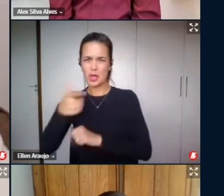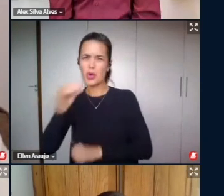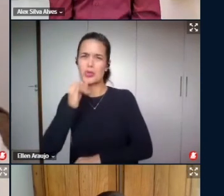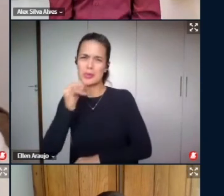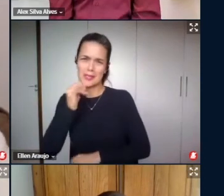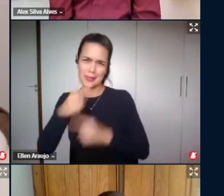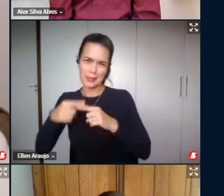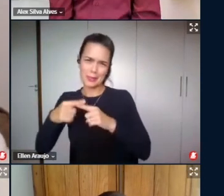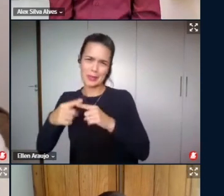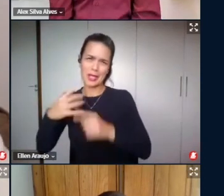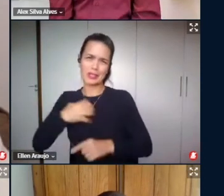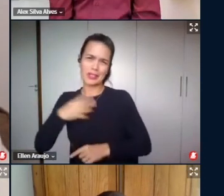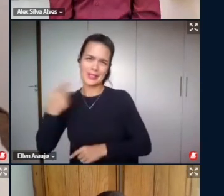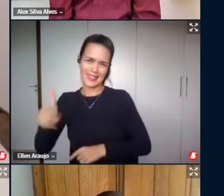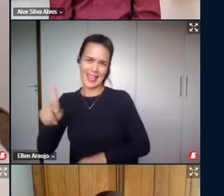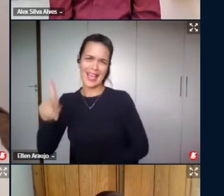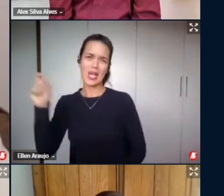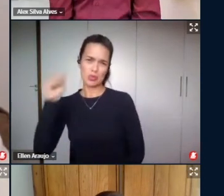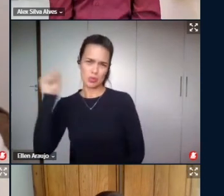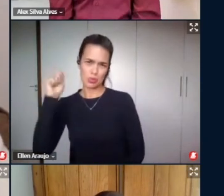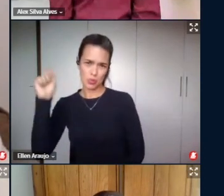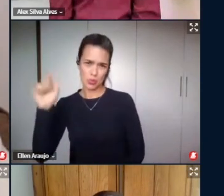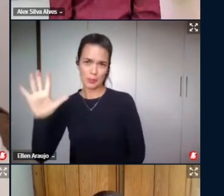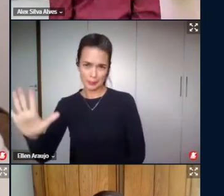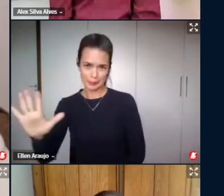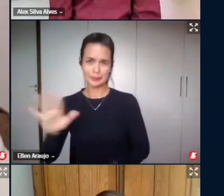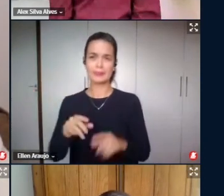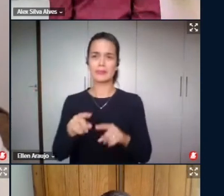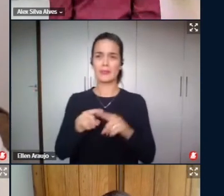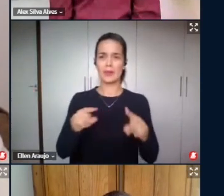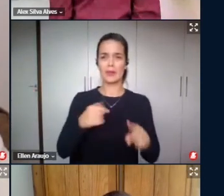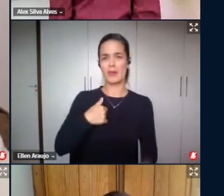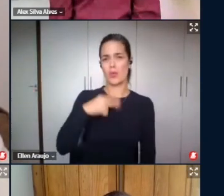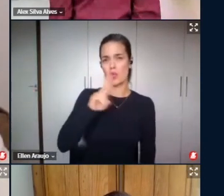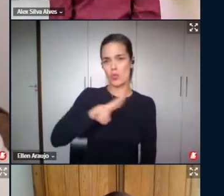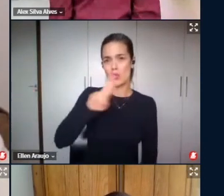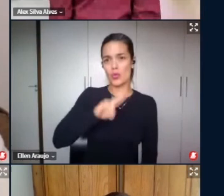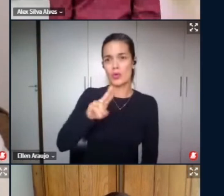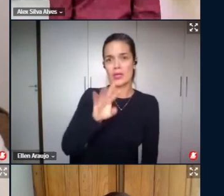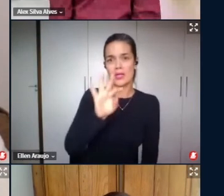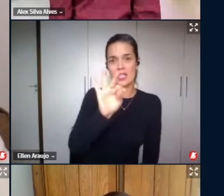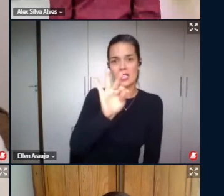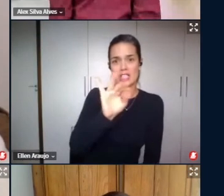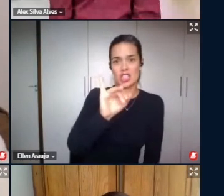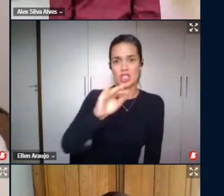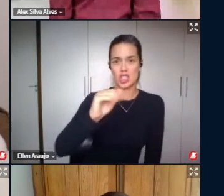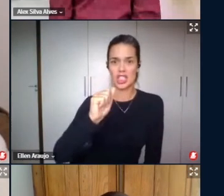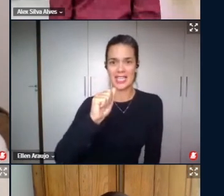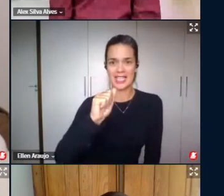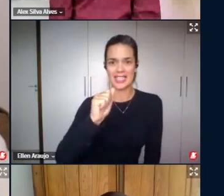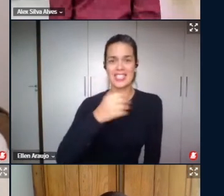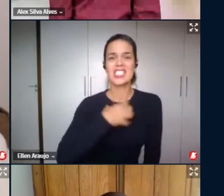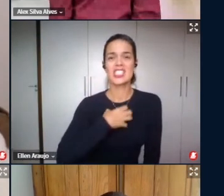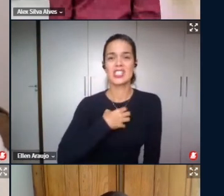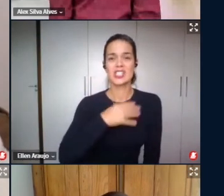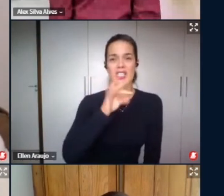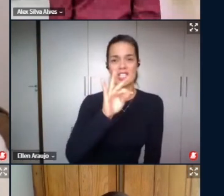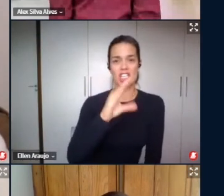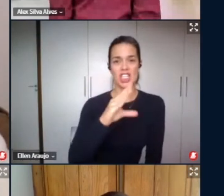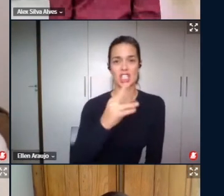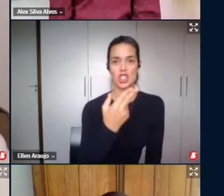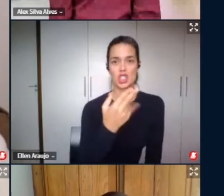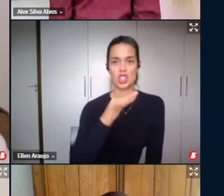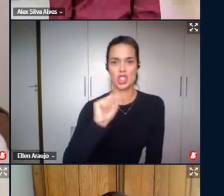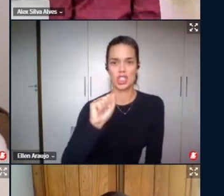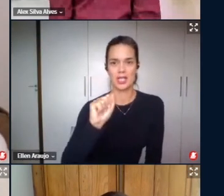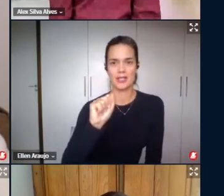do uso gaúcho, mas eu vou usar do que é corriqueiro, que é tia e tia.